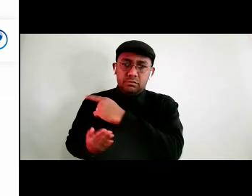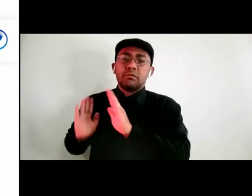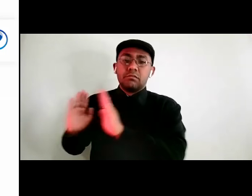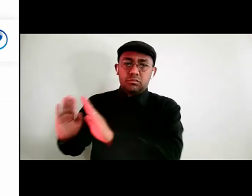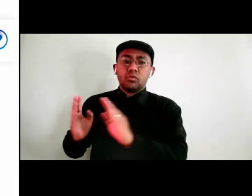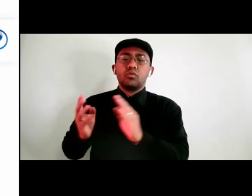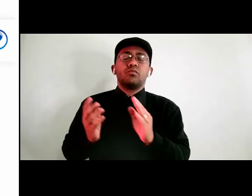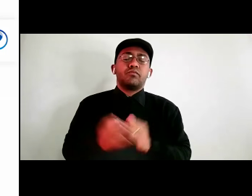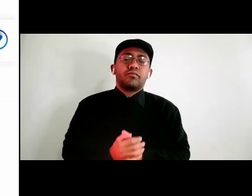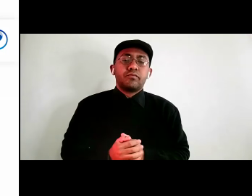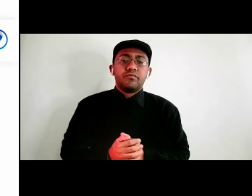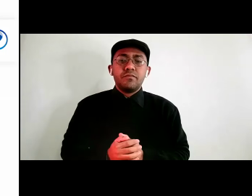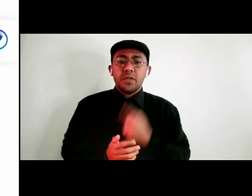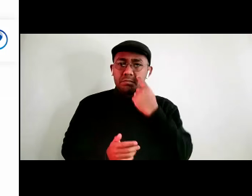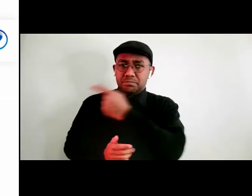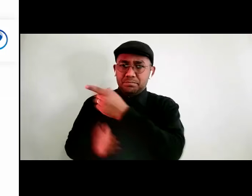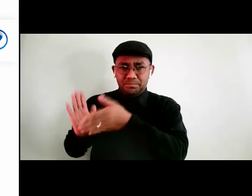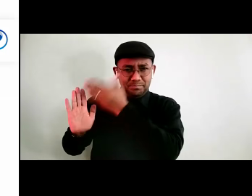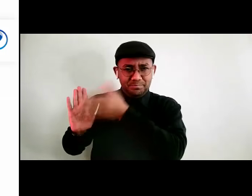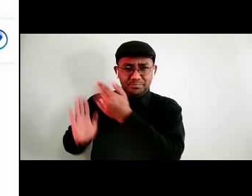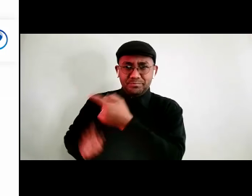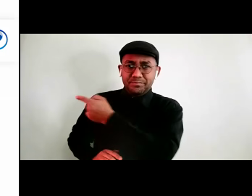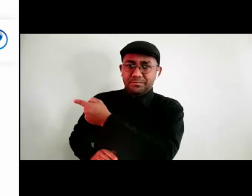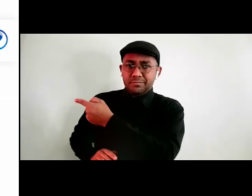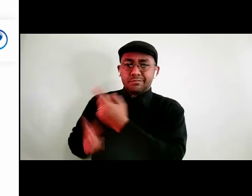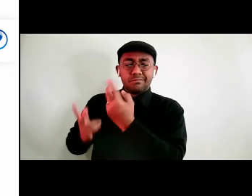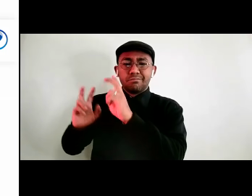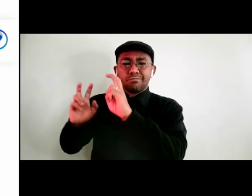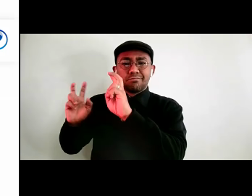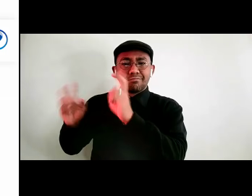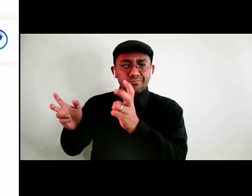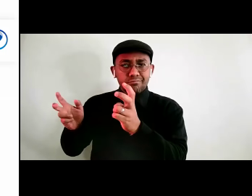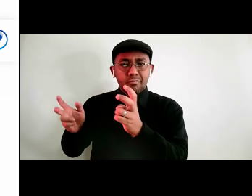de compartilhar um pouco o slide relacionado